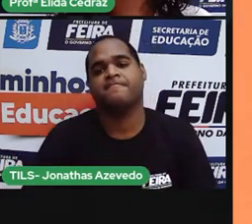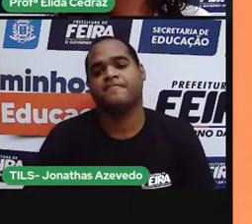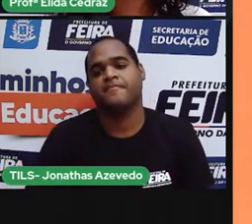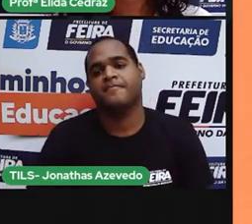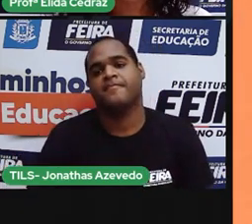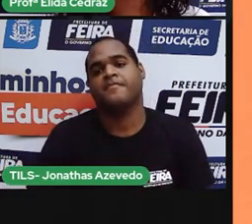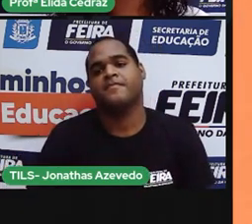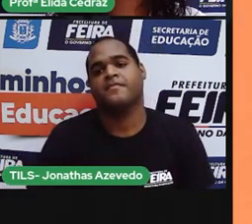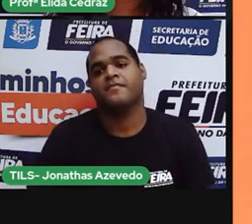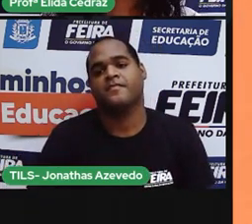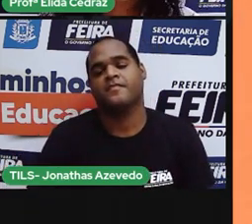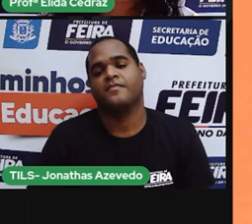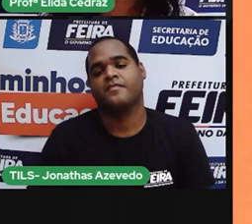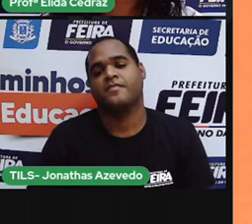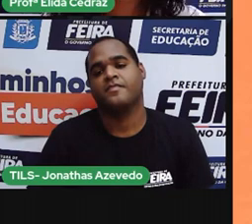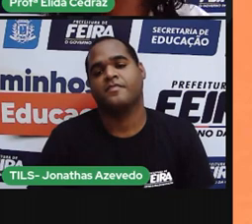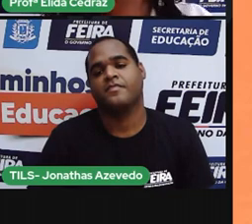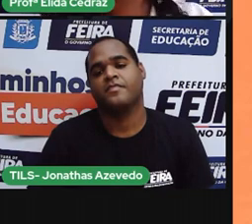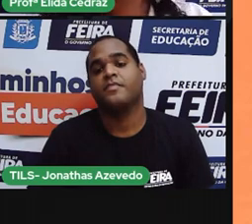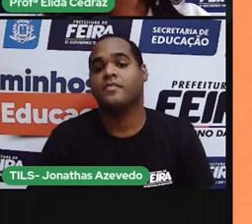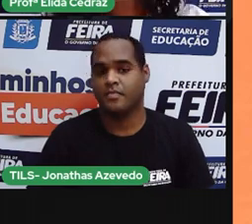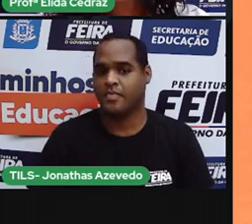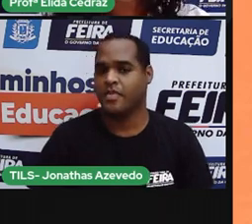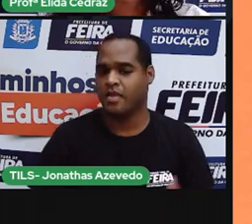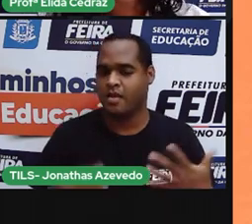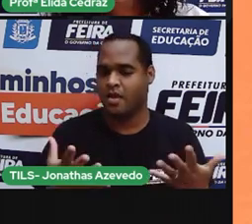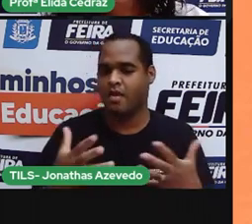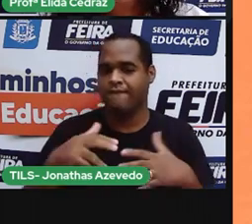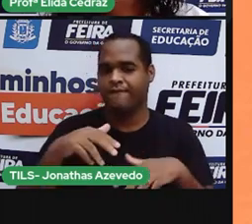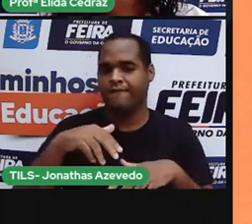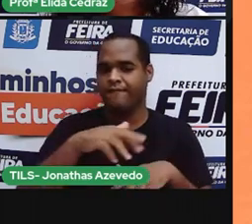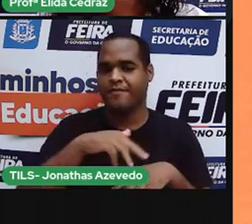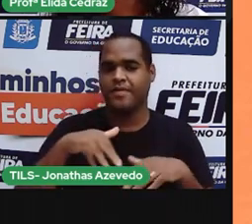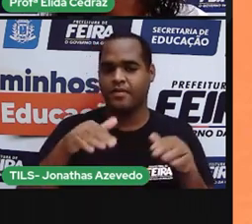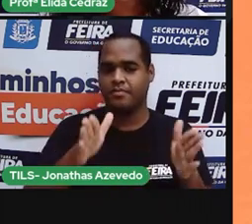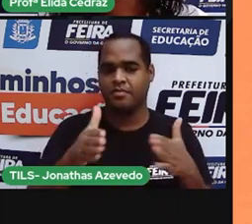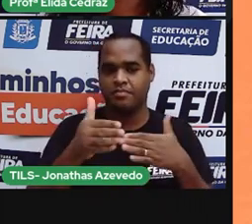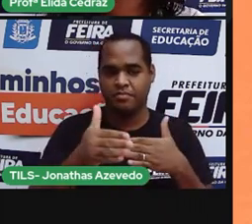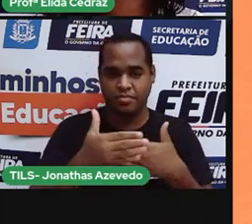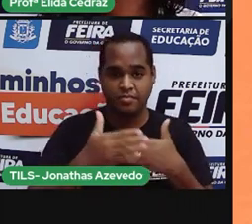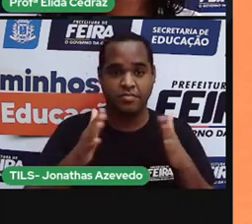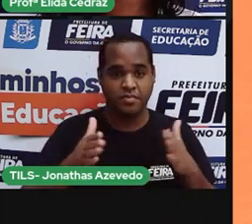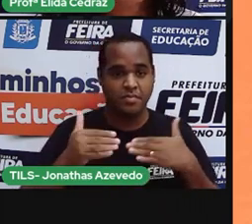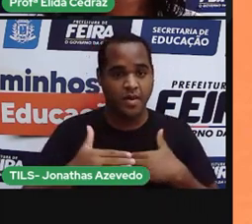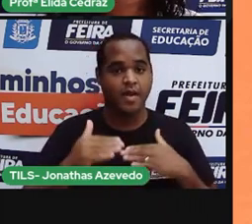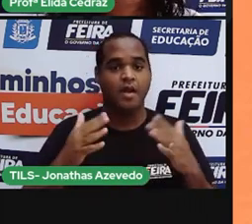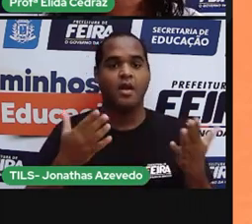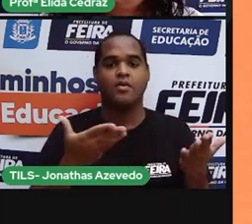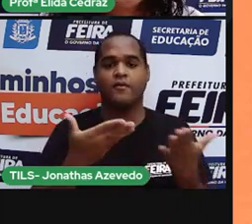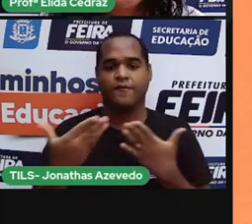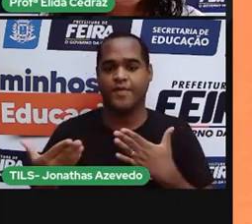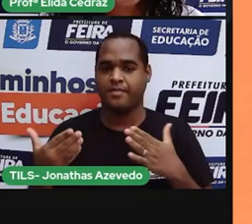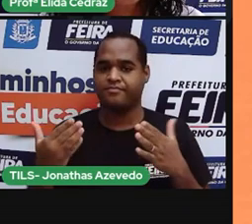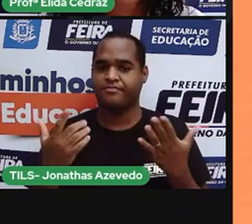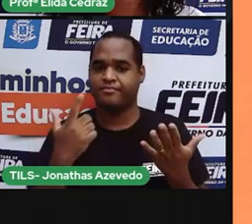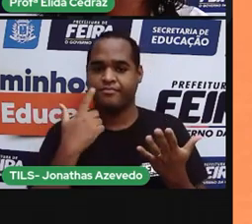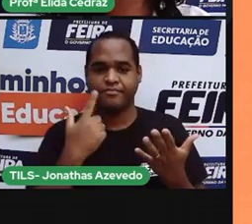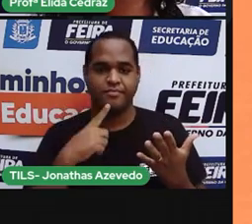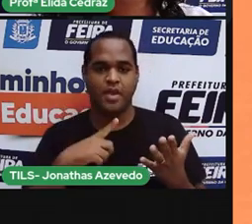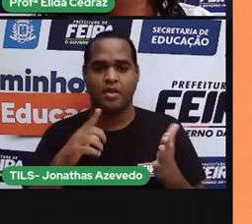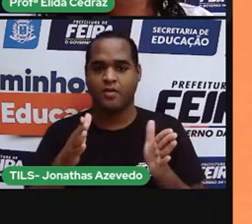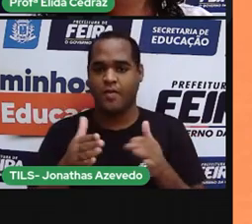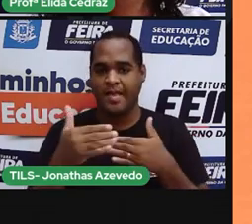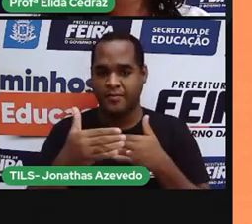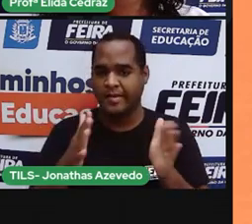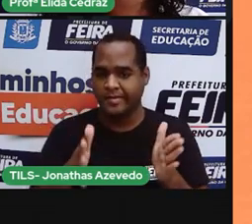Para o baile do quadrado, nenhum círculo foi convidado. Tem quadrada, quadradinho e